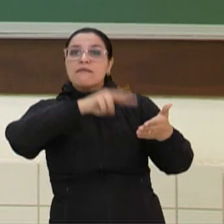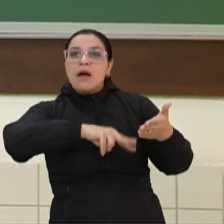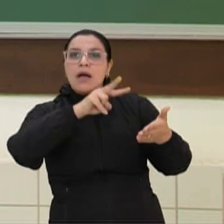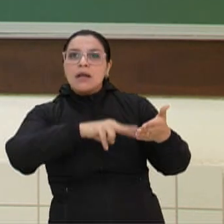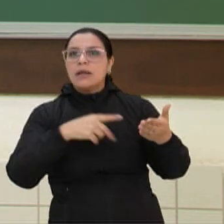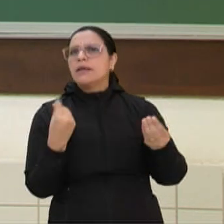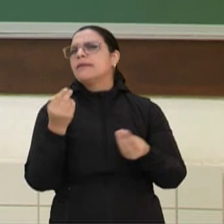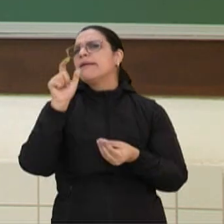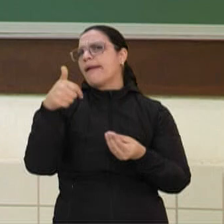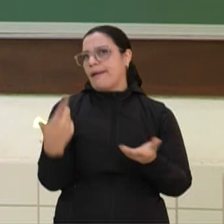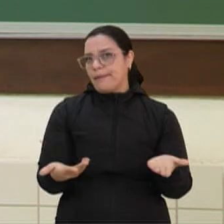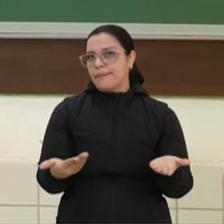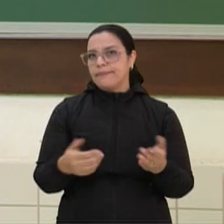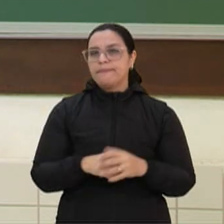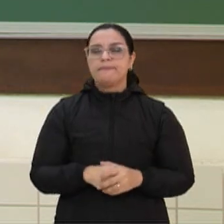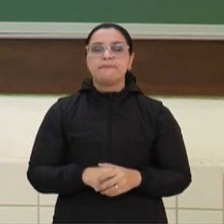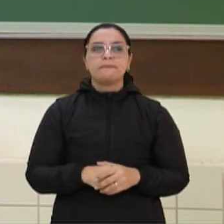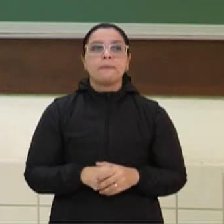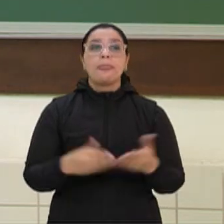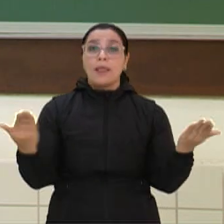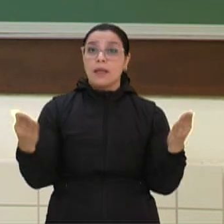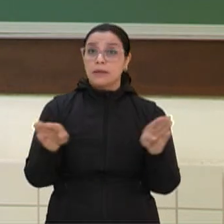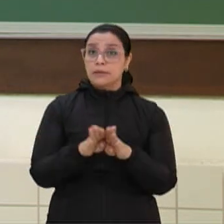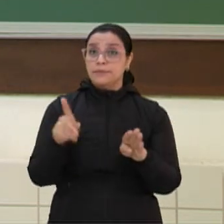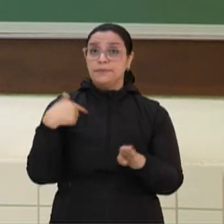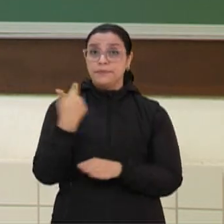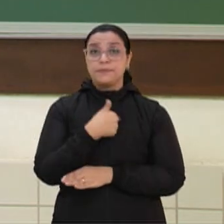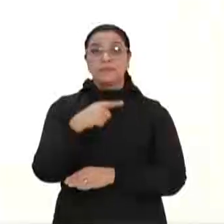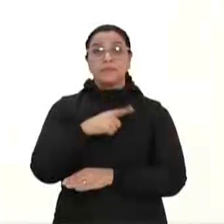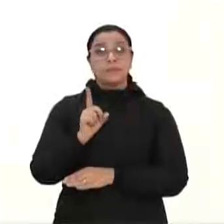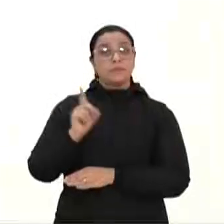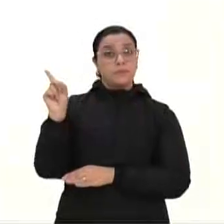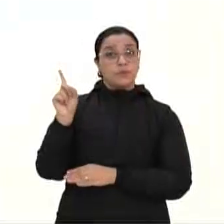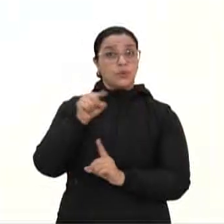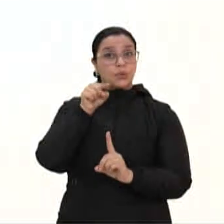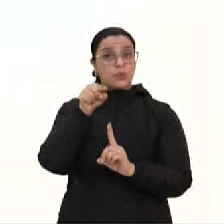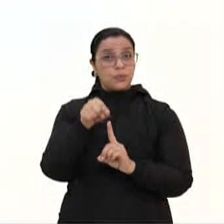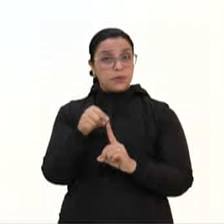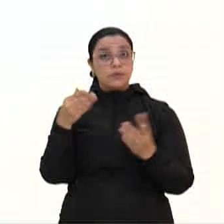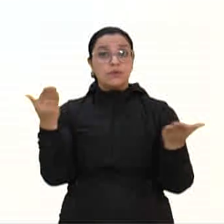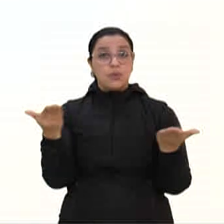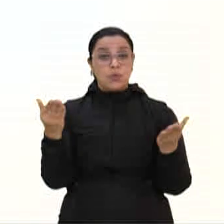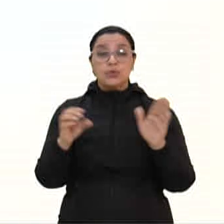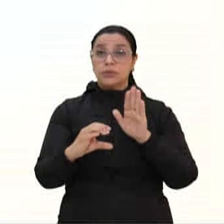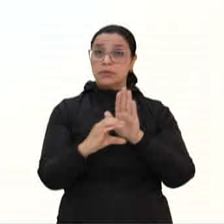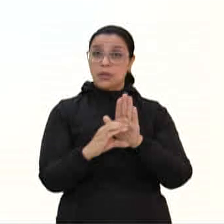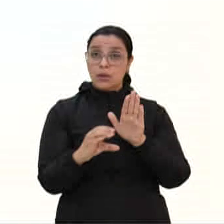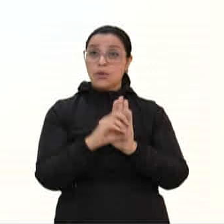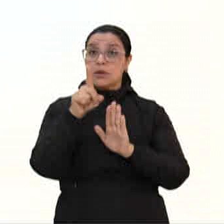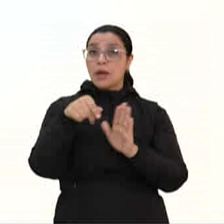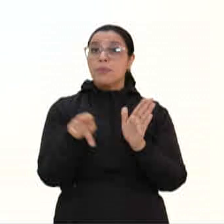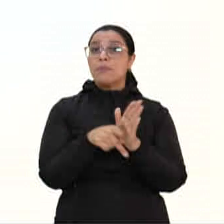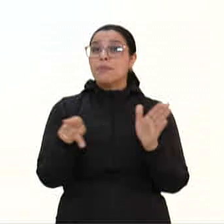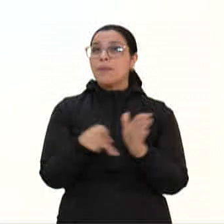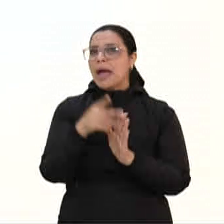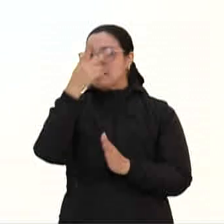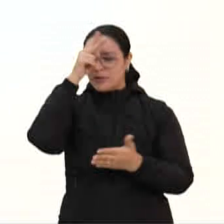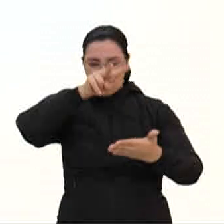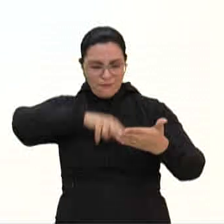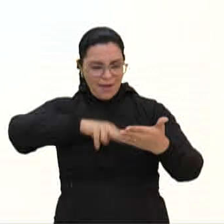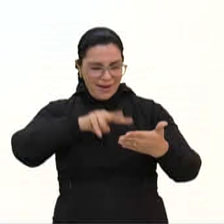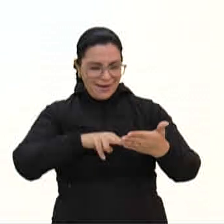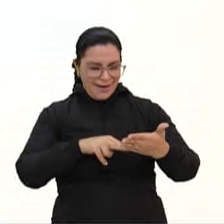quer atender, ok? Então, nós temos ali que o objetivo dessa crônica é divertir